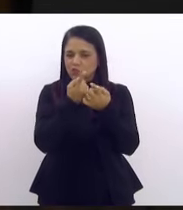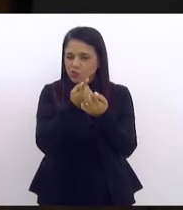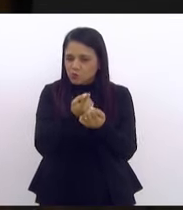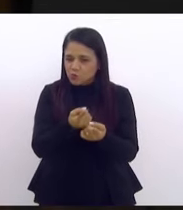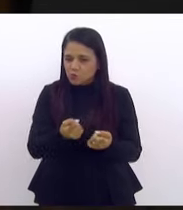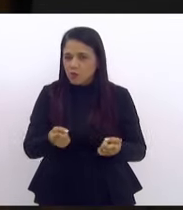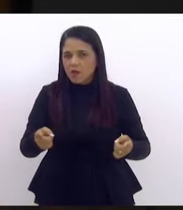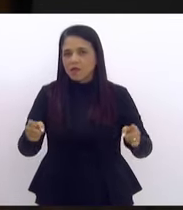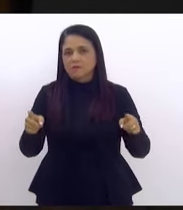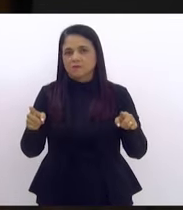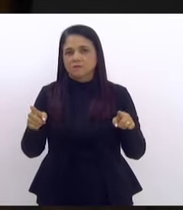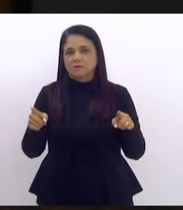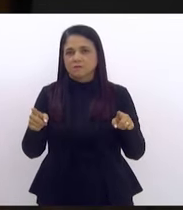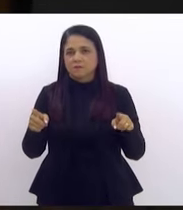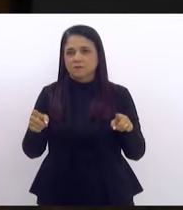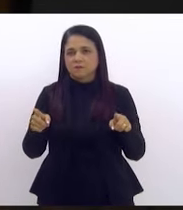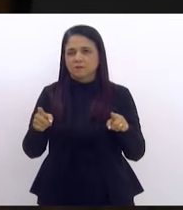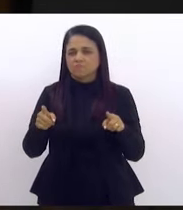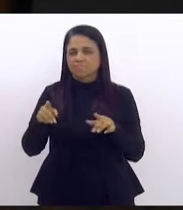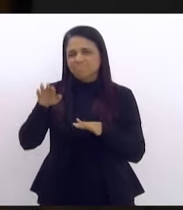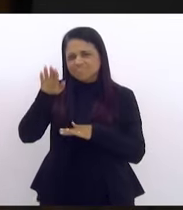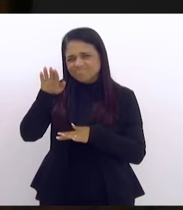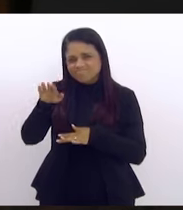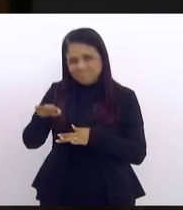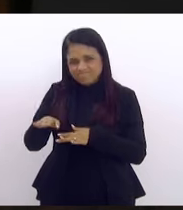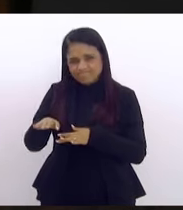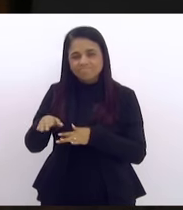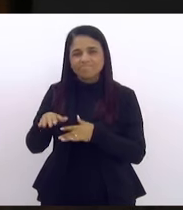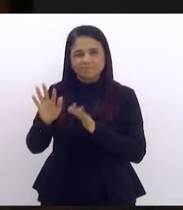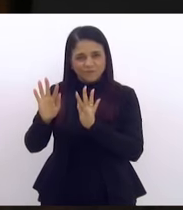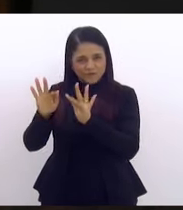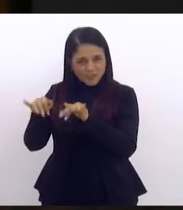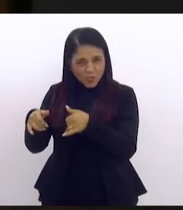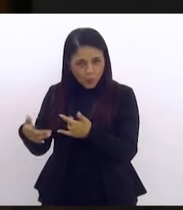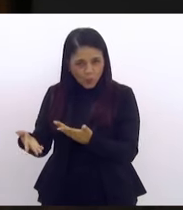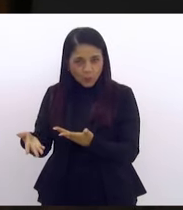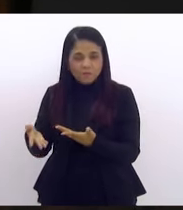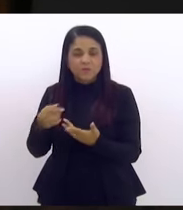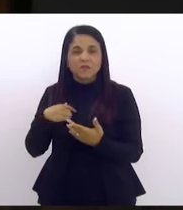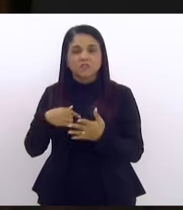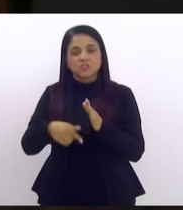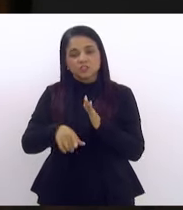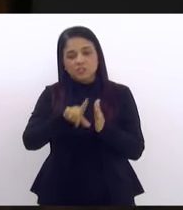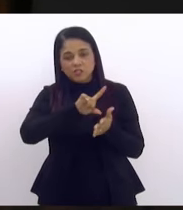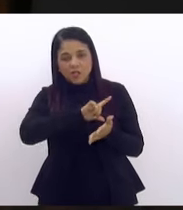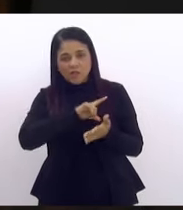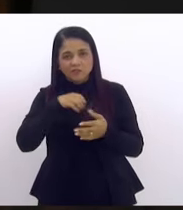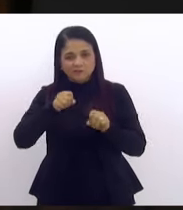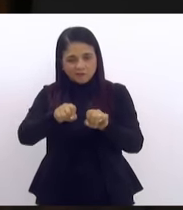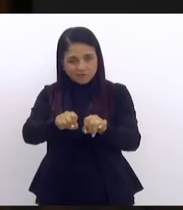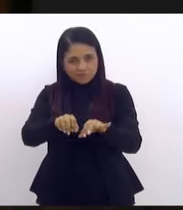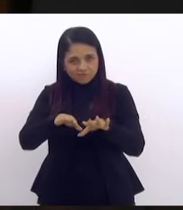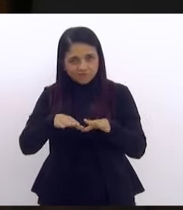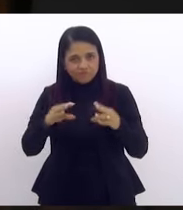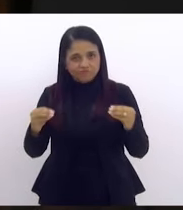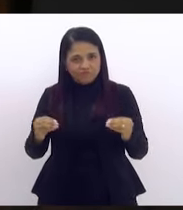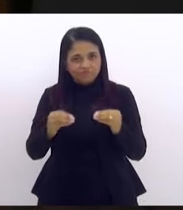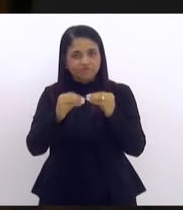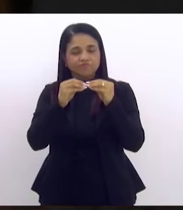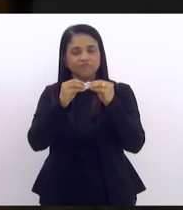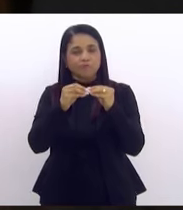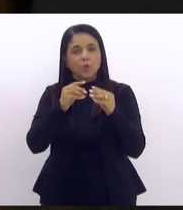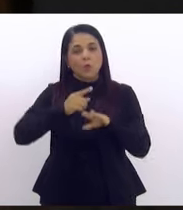churrascaria, mais ali para o final da tarde, então a gente anteciparia a sessão ordinária para